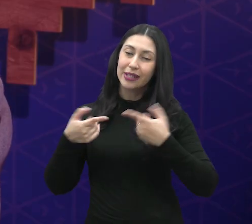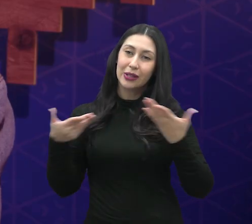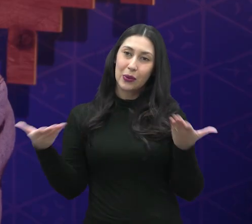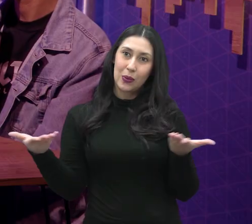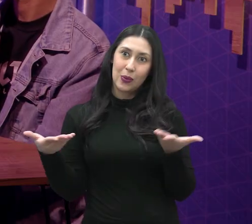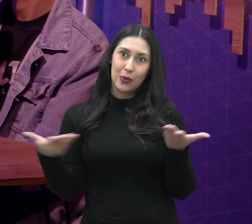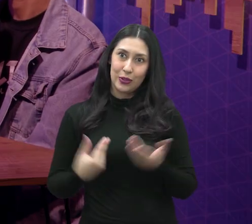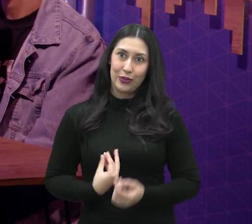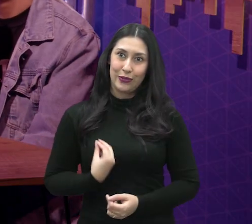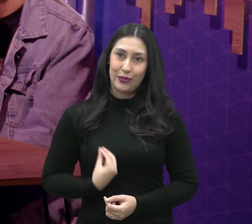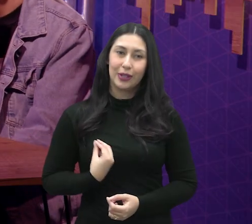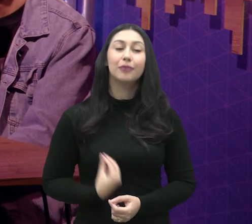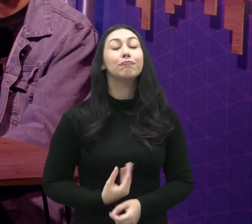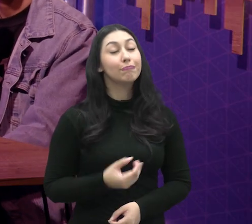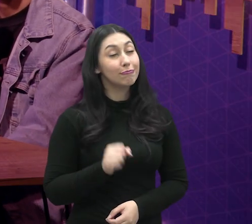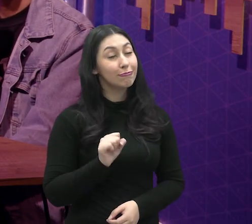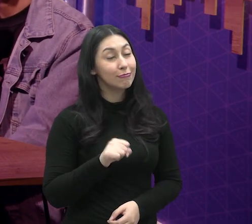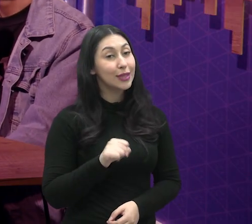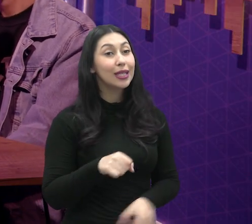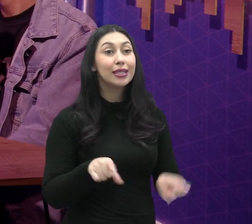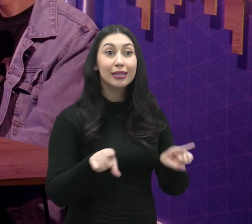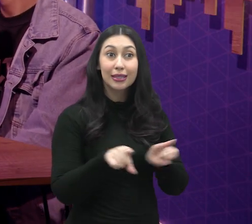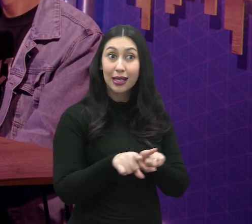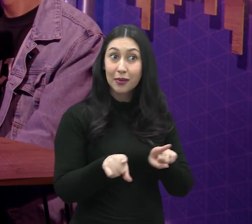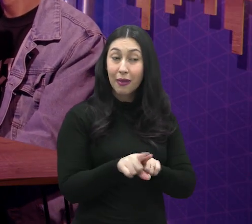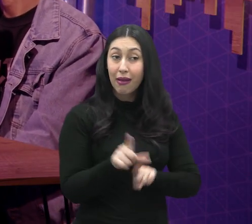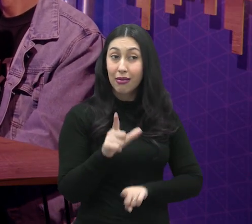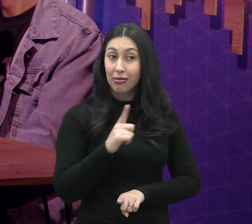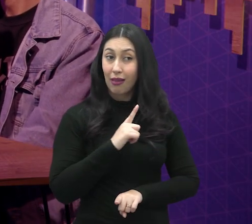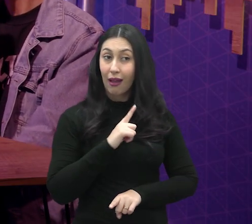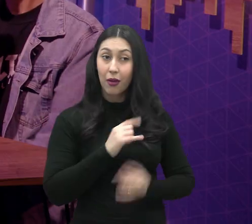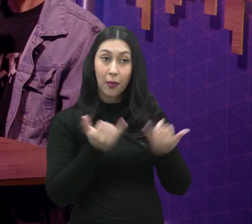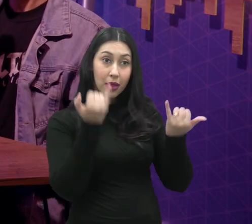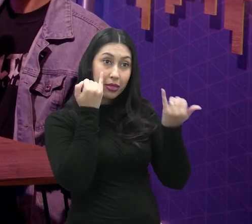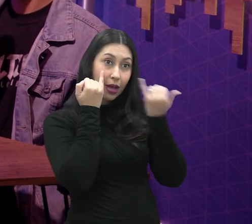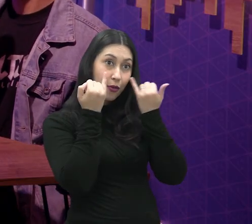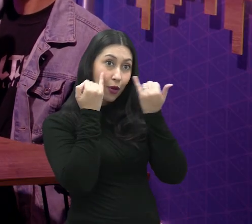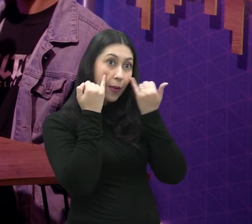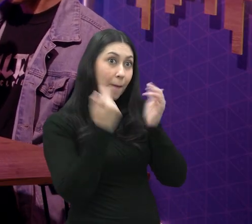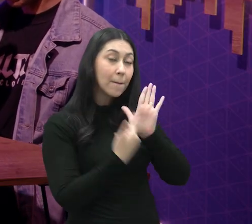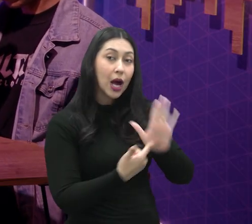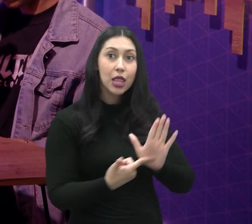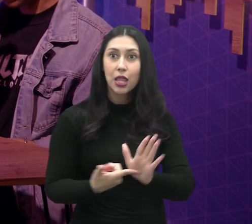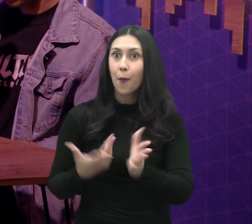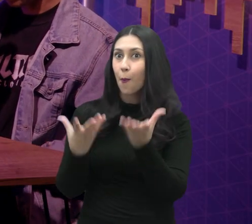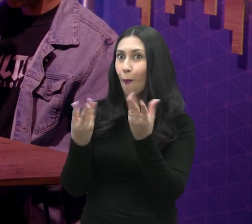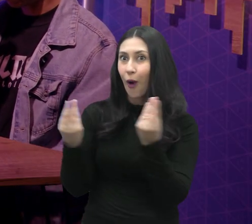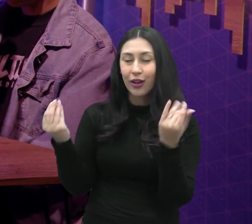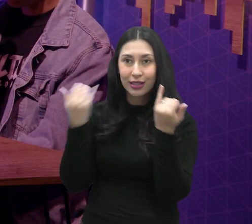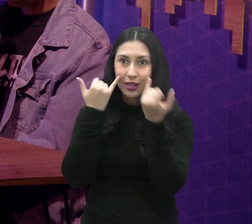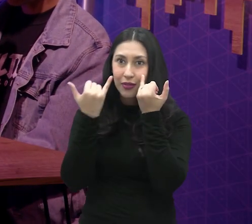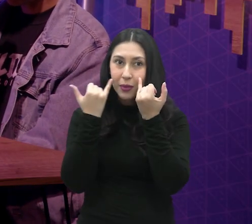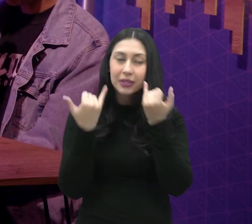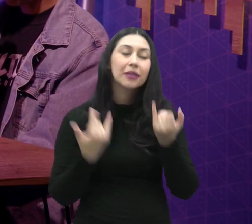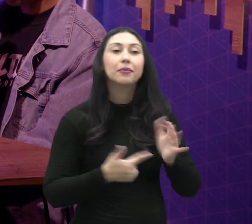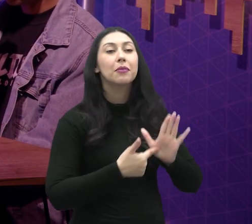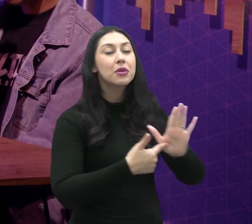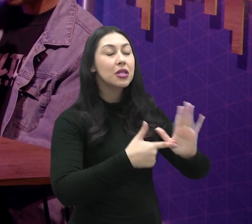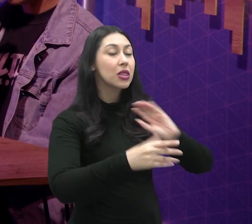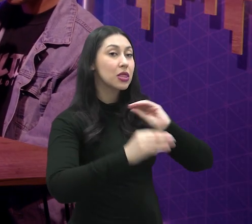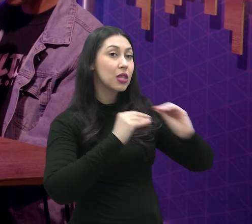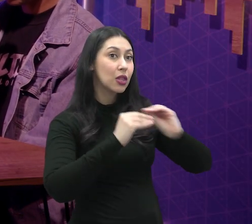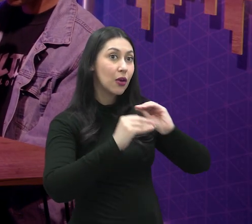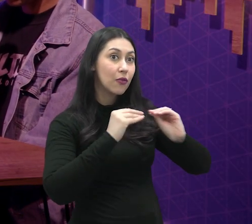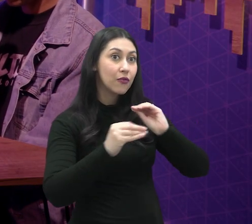dias atuais. Perfeito. E, inclusive, a gente tem alguns dados, né, que a gente vai falar aqui para vocês sobre a novela Beleza